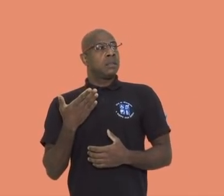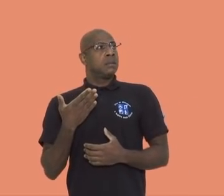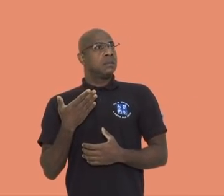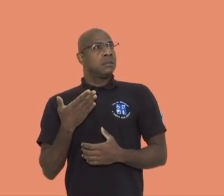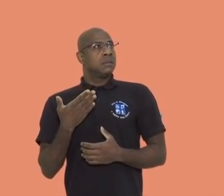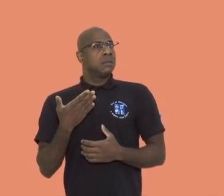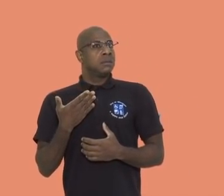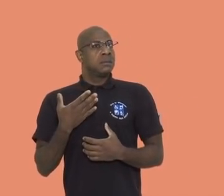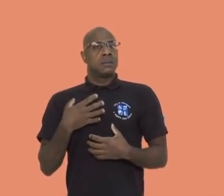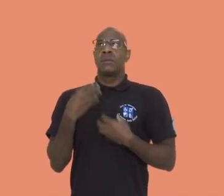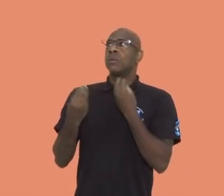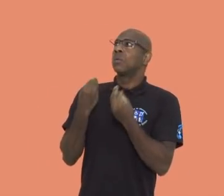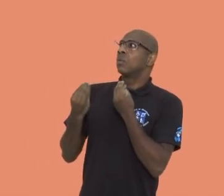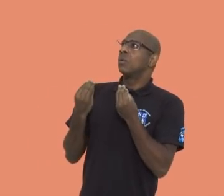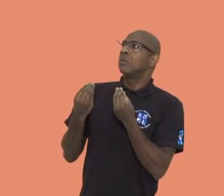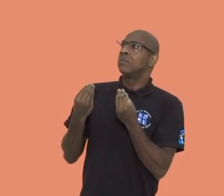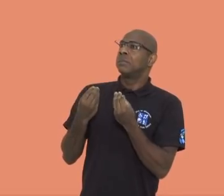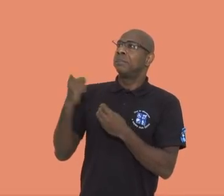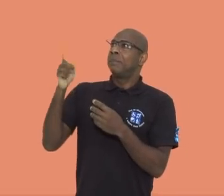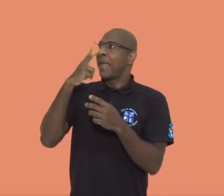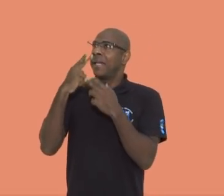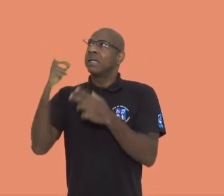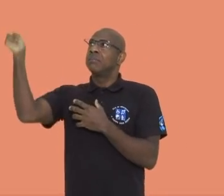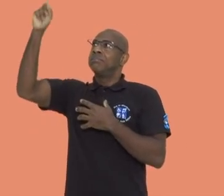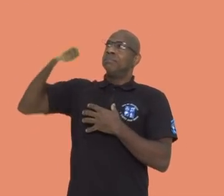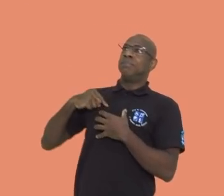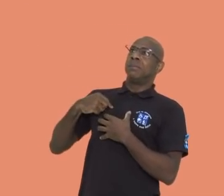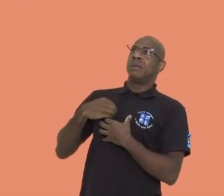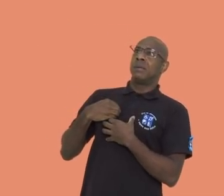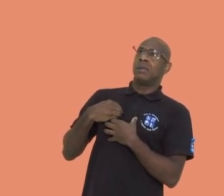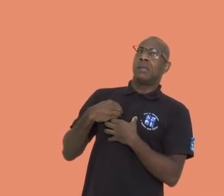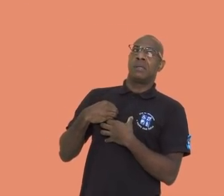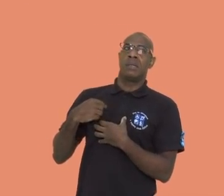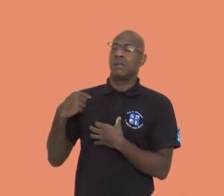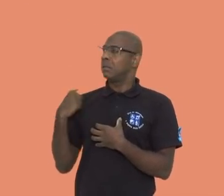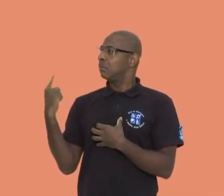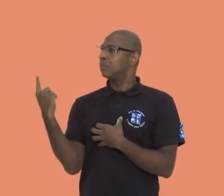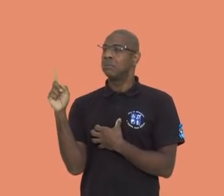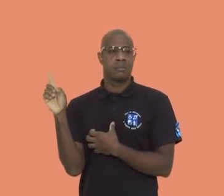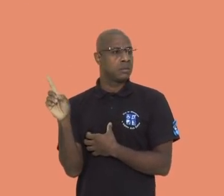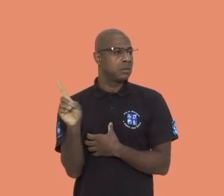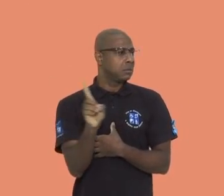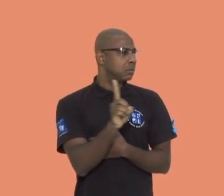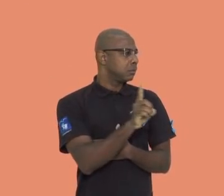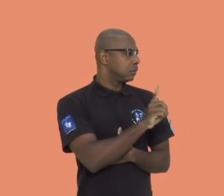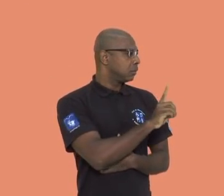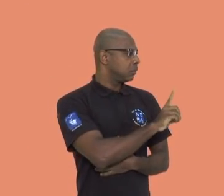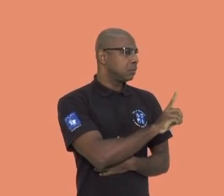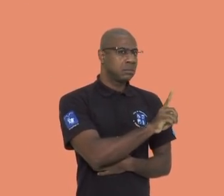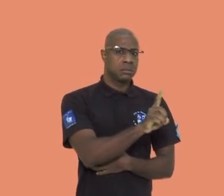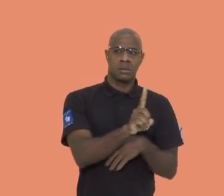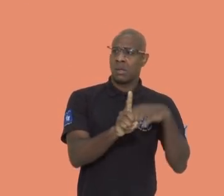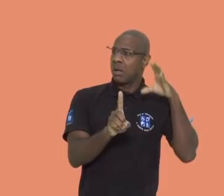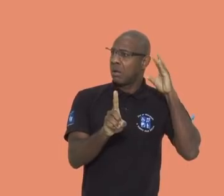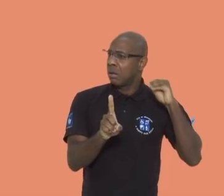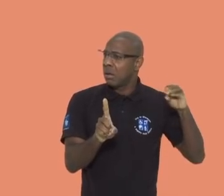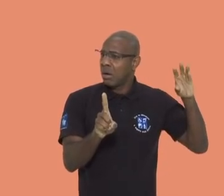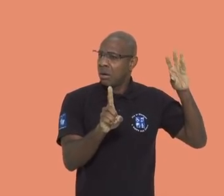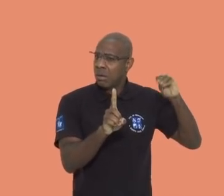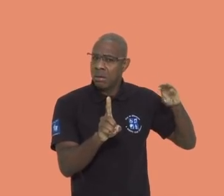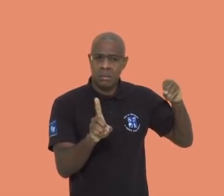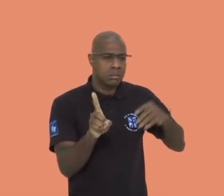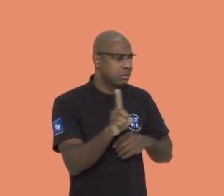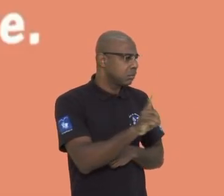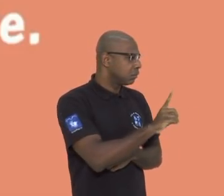raio. Esfreguei bem os olhos. Olhei ao meu redor e vi aquele homenzinho